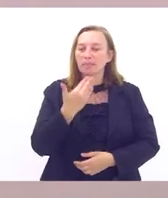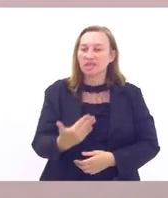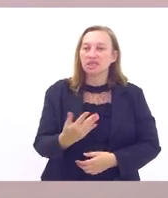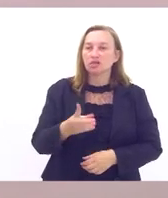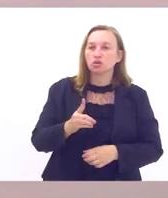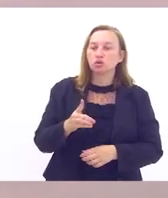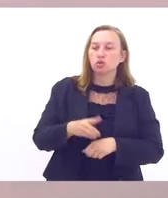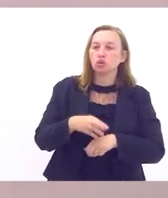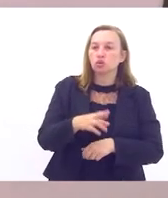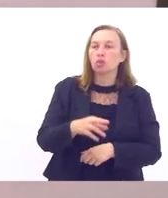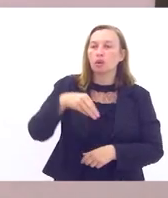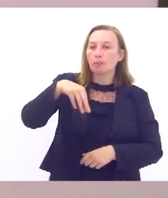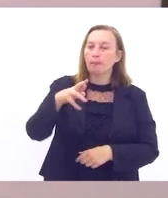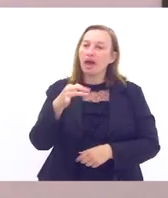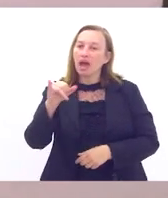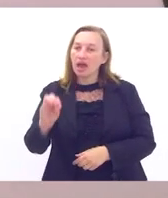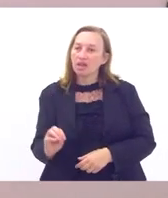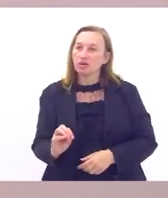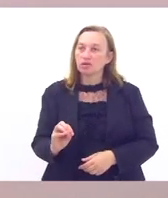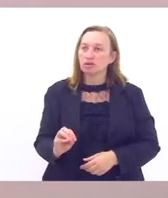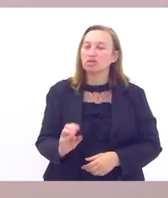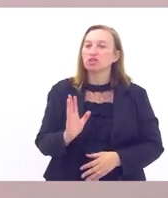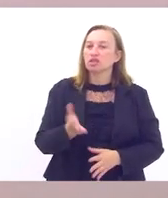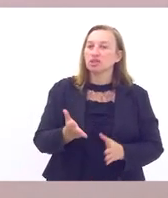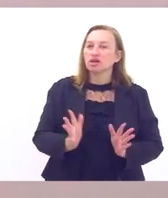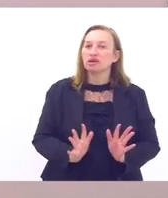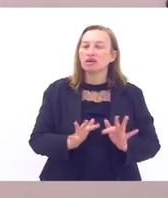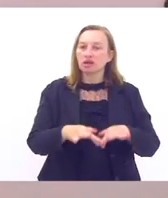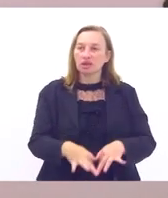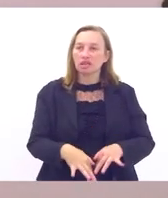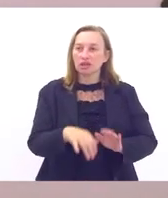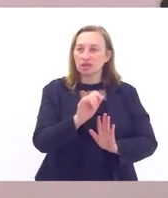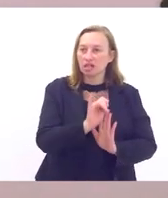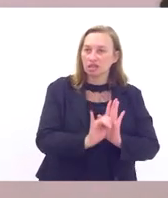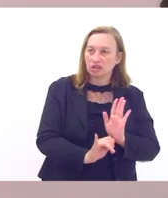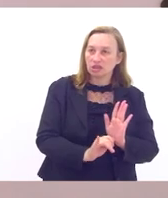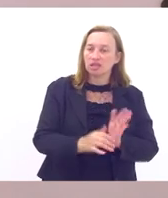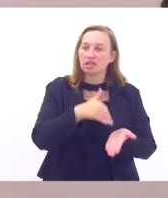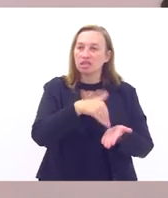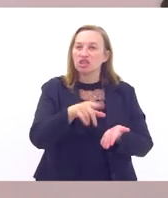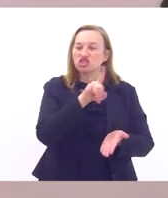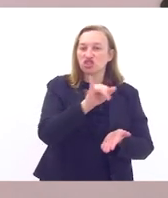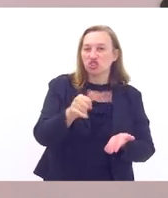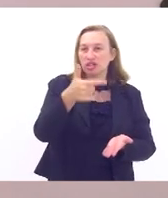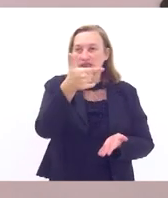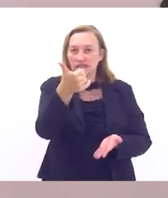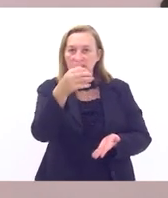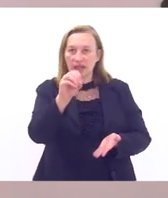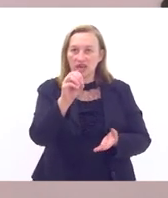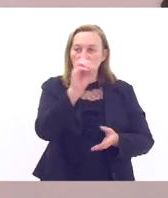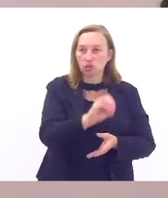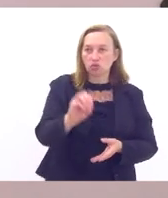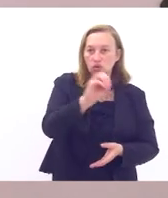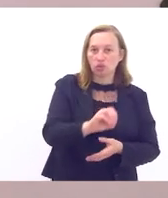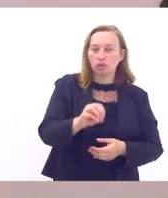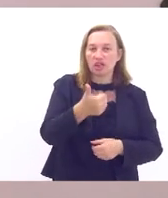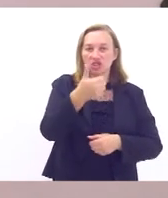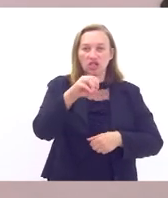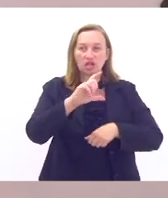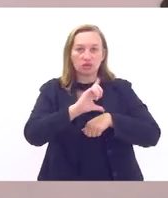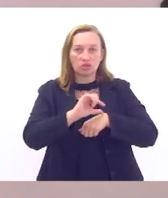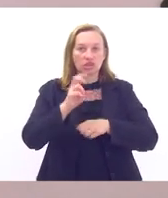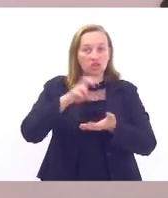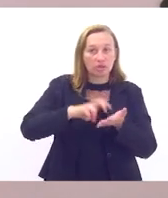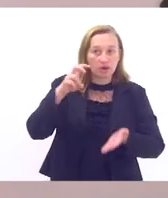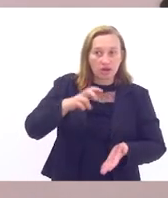doutor Mário, né, que feche a sua agenda da secretaria para o dia 10 de outubro, às 10 horas da manhã.